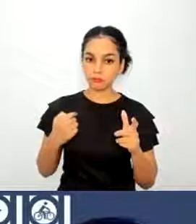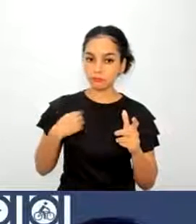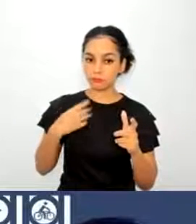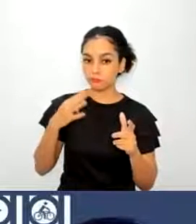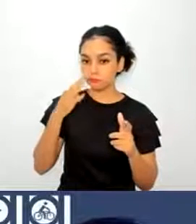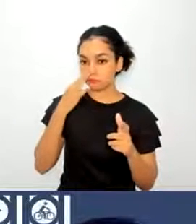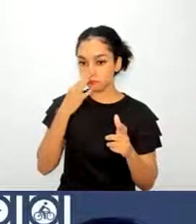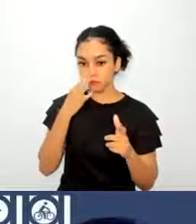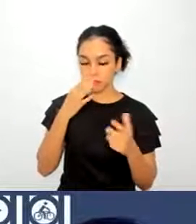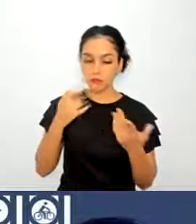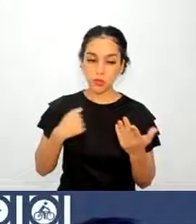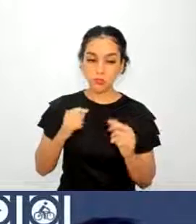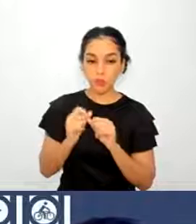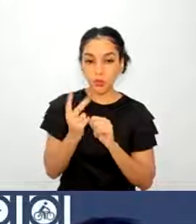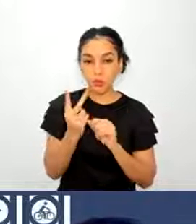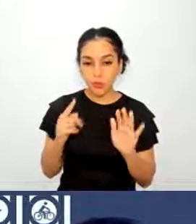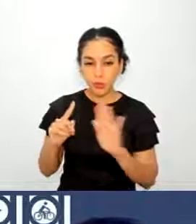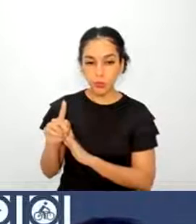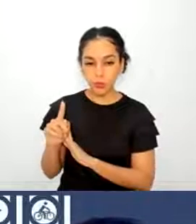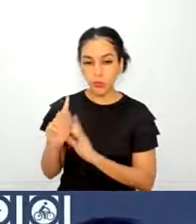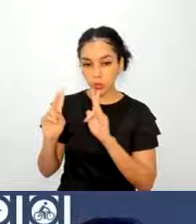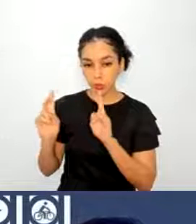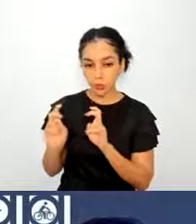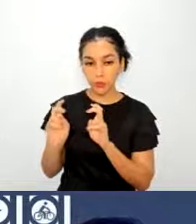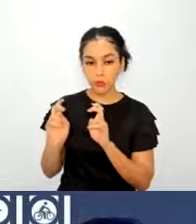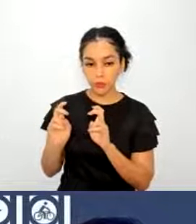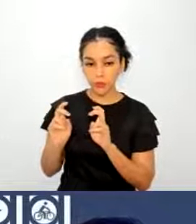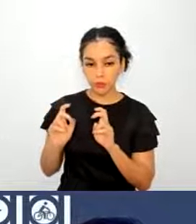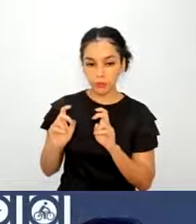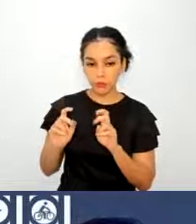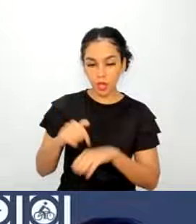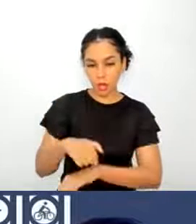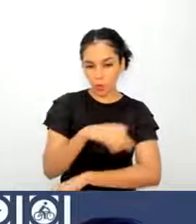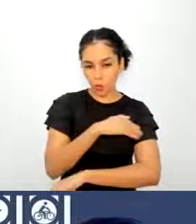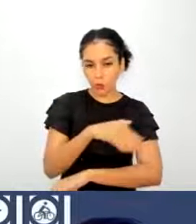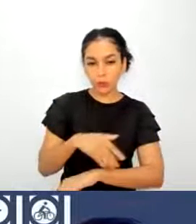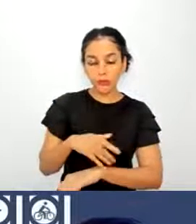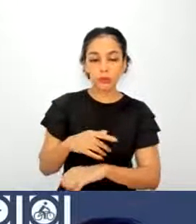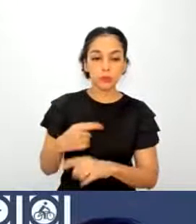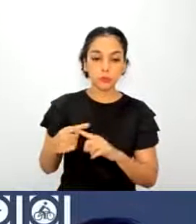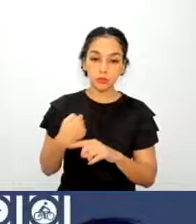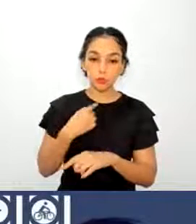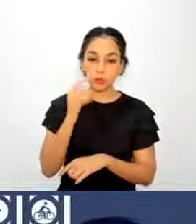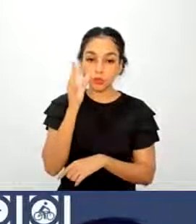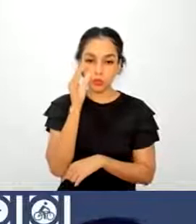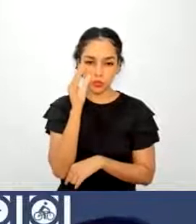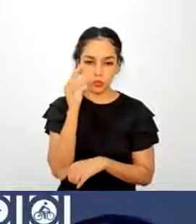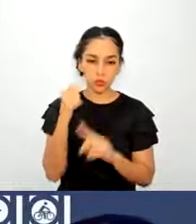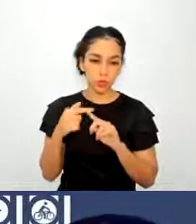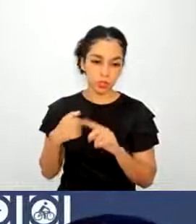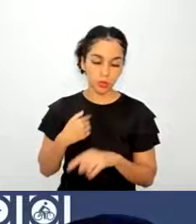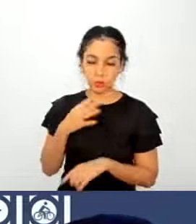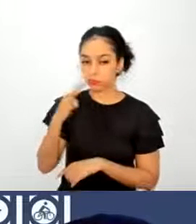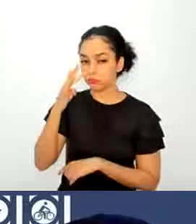aqui 2 perguntinhas sobre as plazas, mesmo por curiosidade, né? Porque eu estive lá, eu